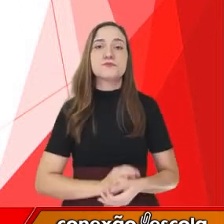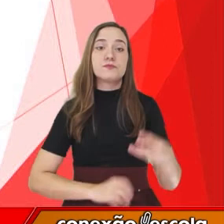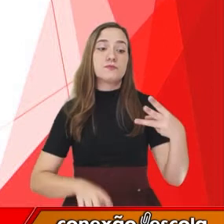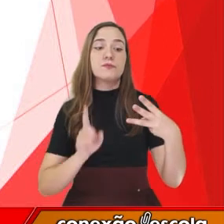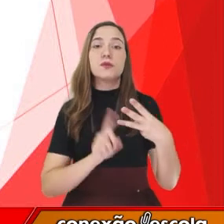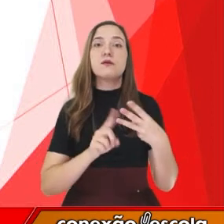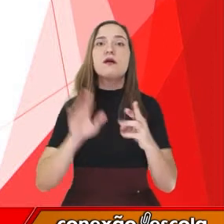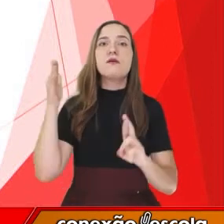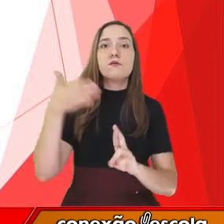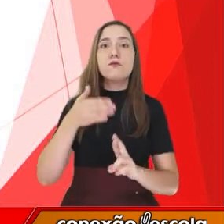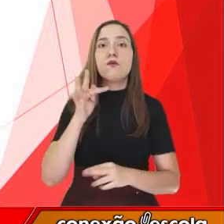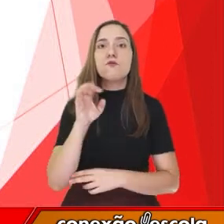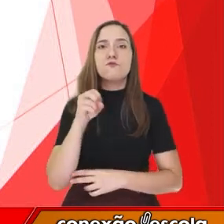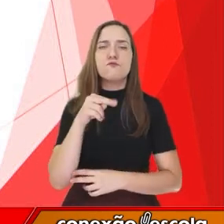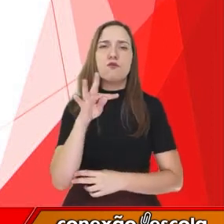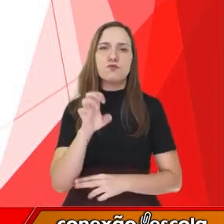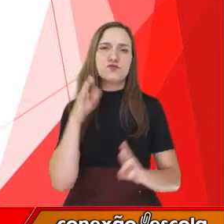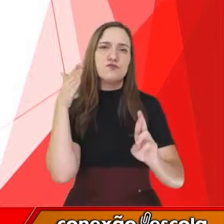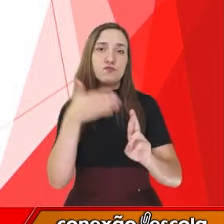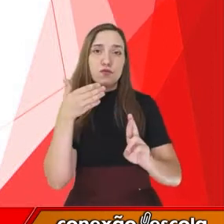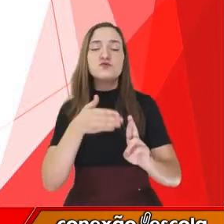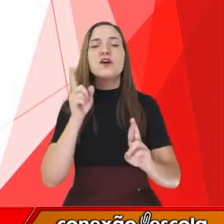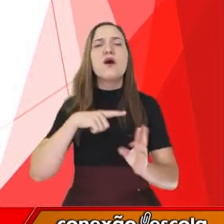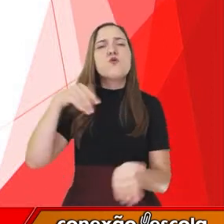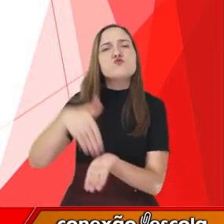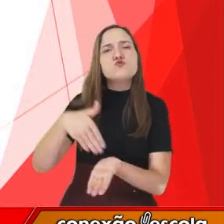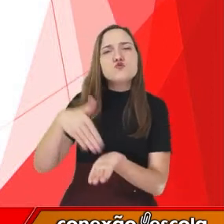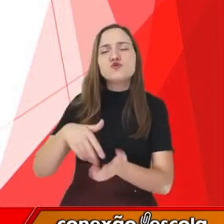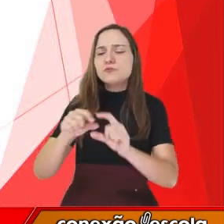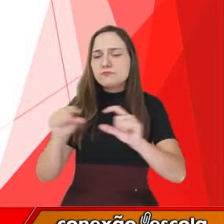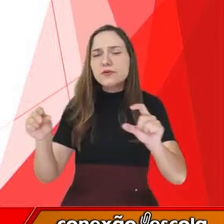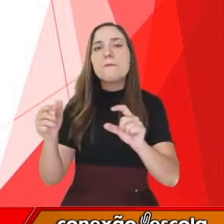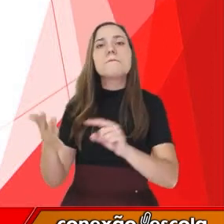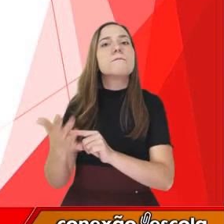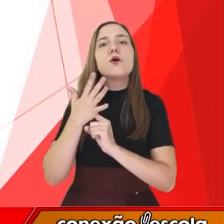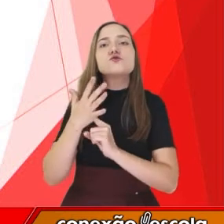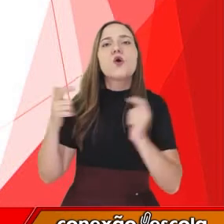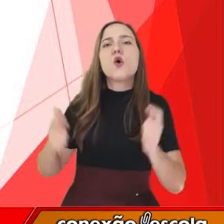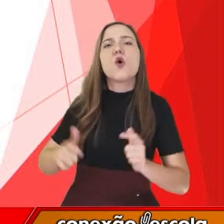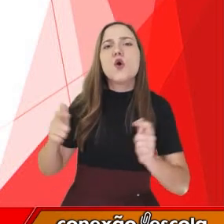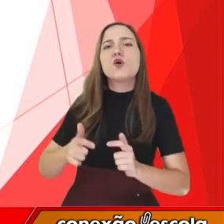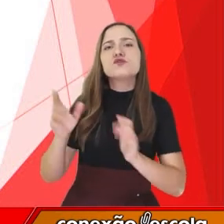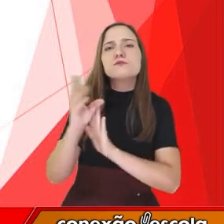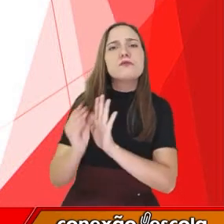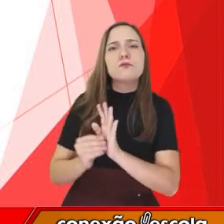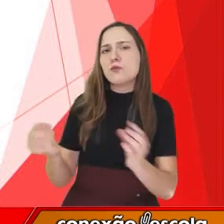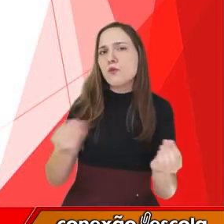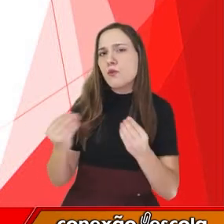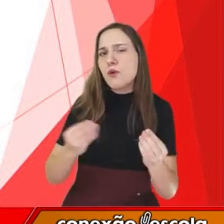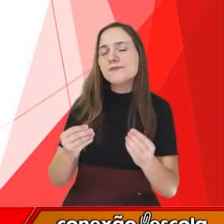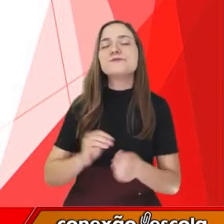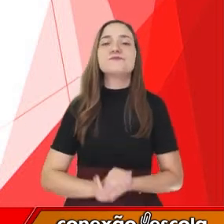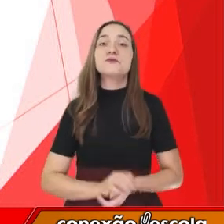Fonte fica no rodapé, que é a parte inferior, e serve para indicar de onde são os dados,